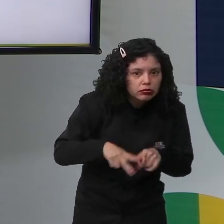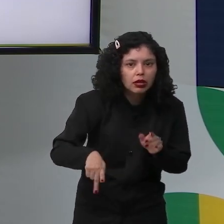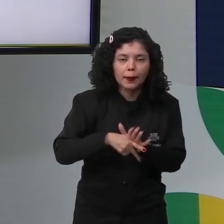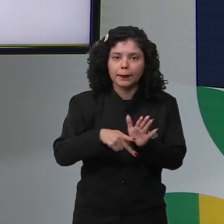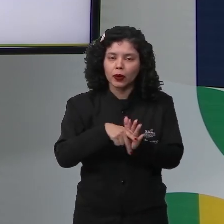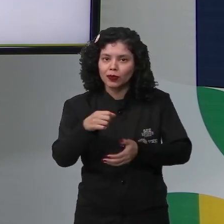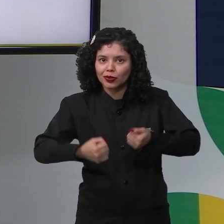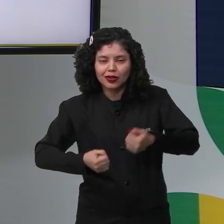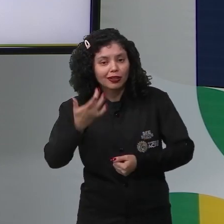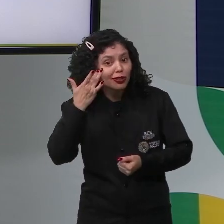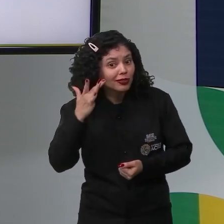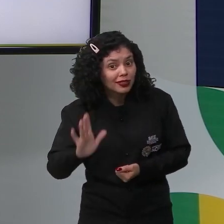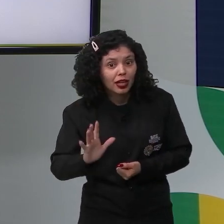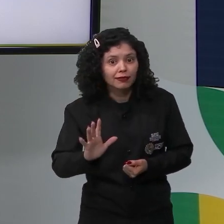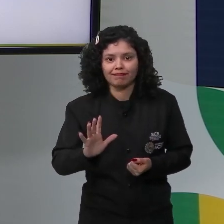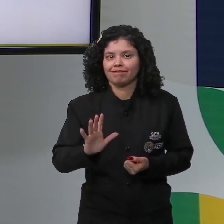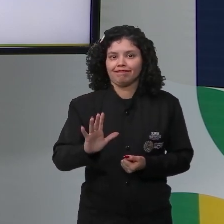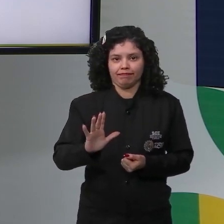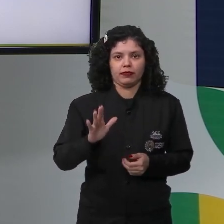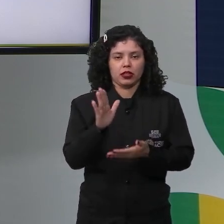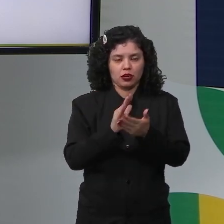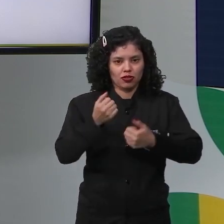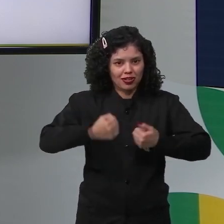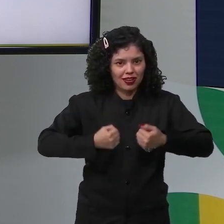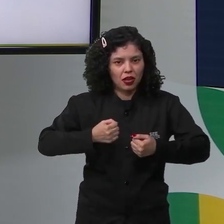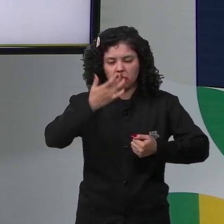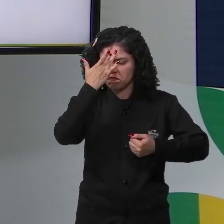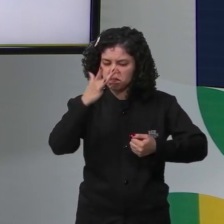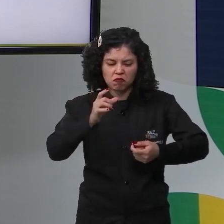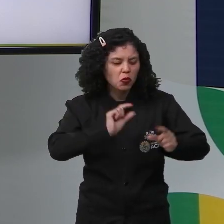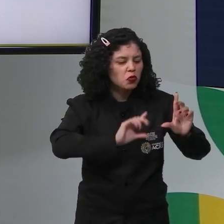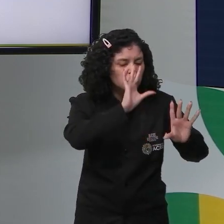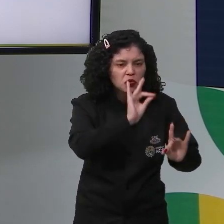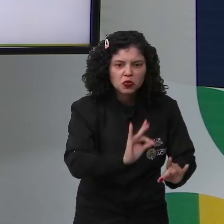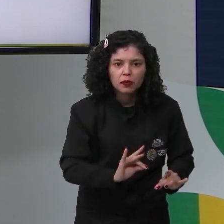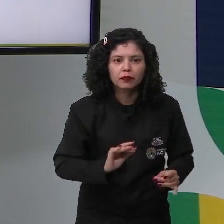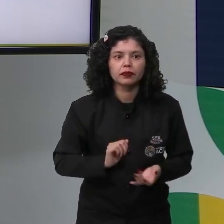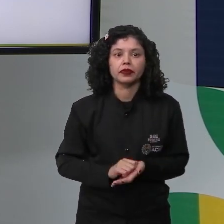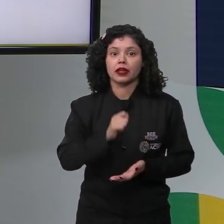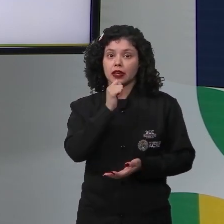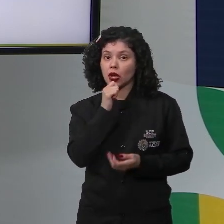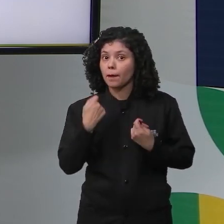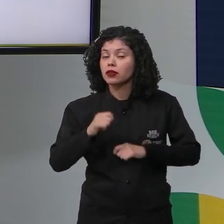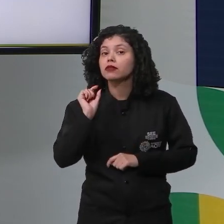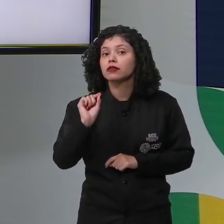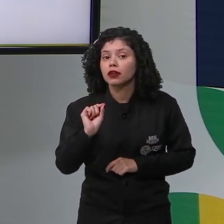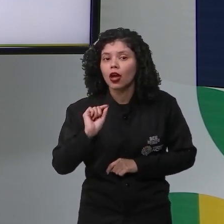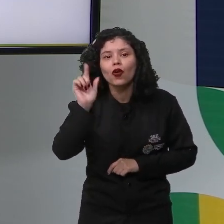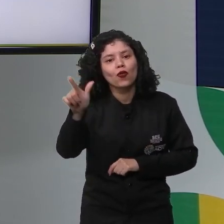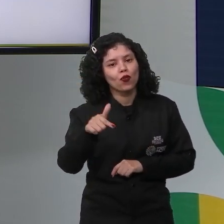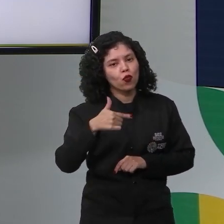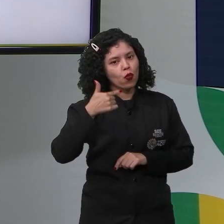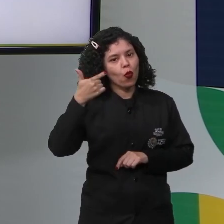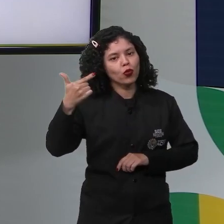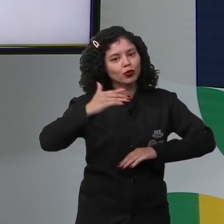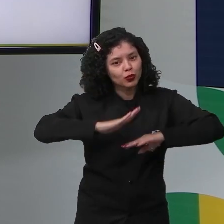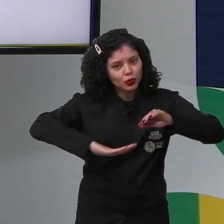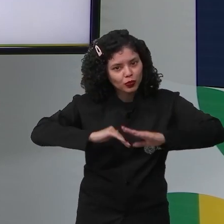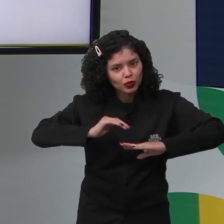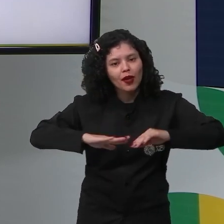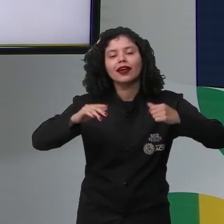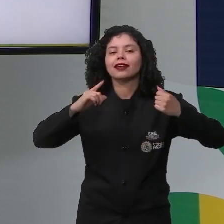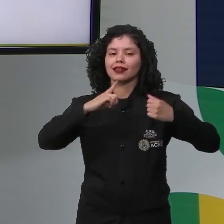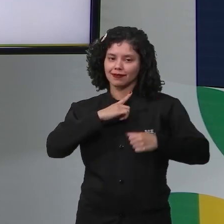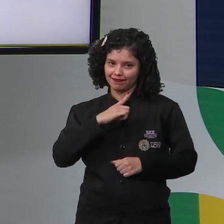não entendo de motor de carro, eu não sei fazer a manutenção. Logo, eu preciso de um outro profissional que